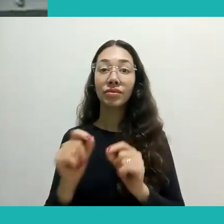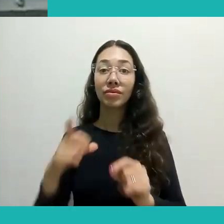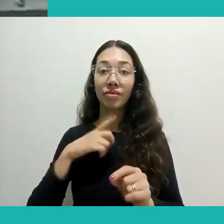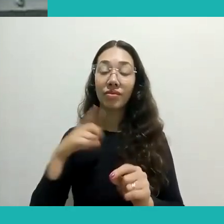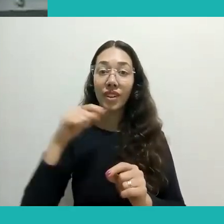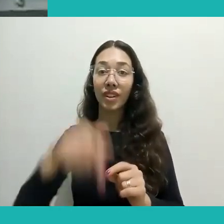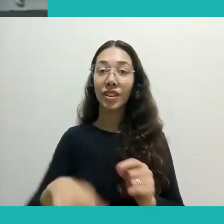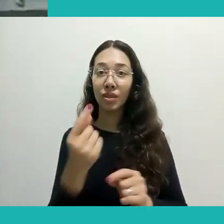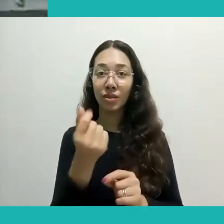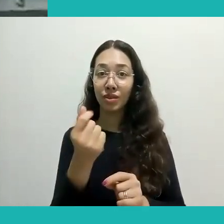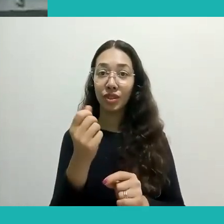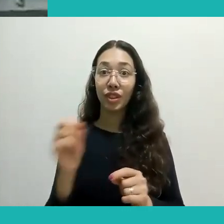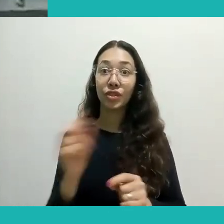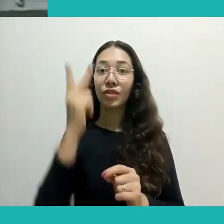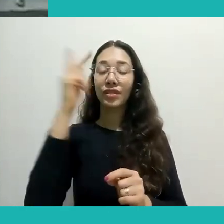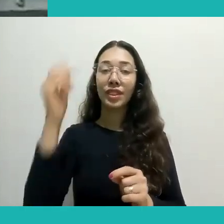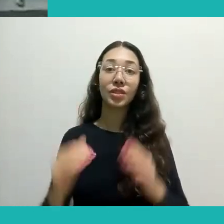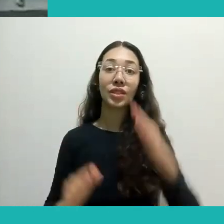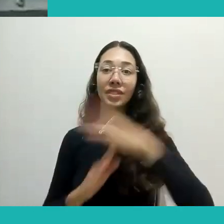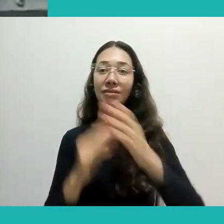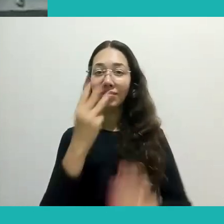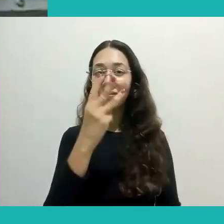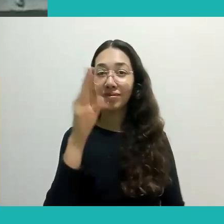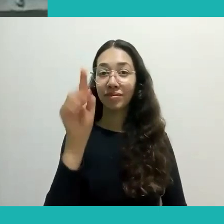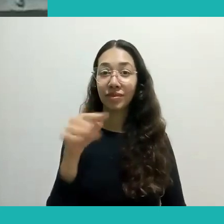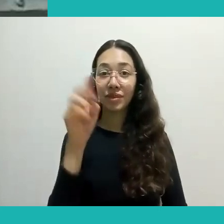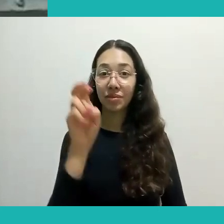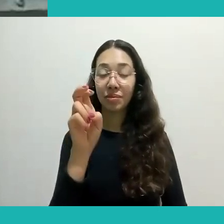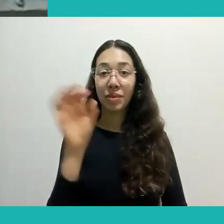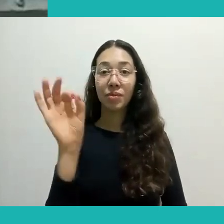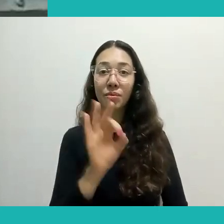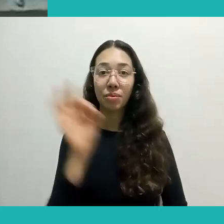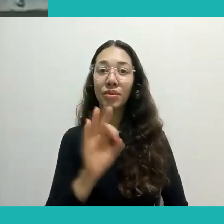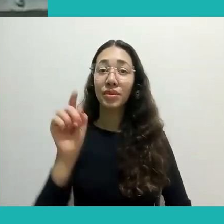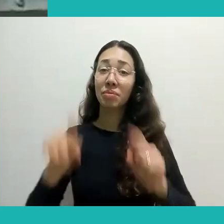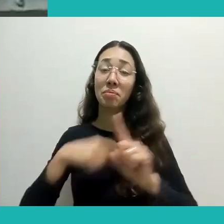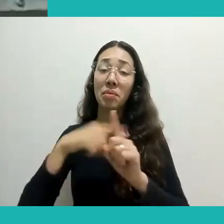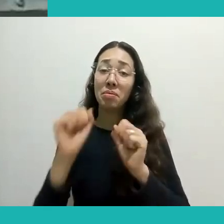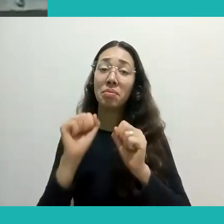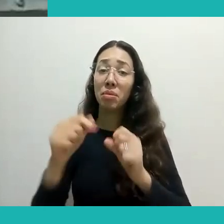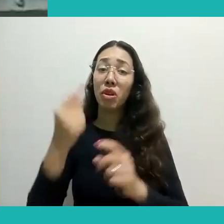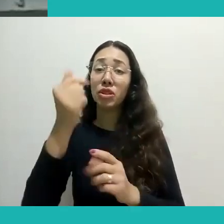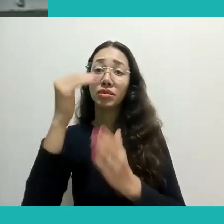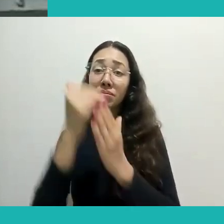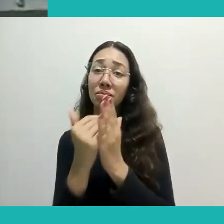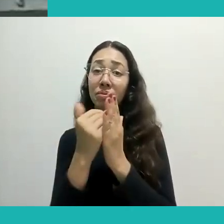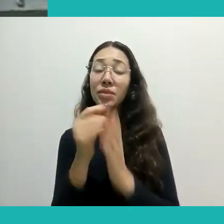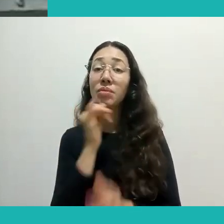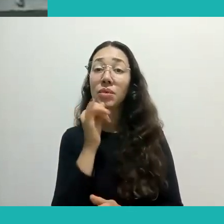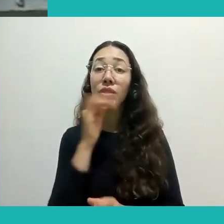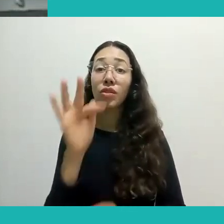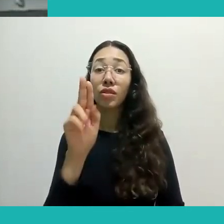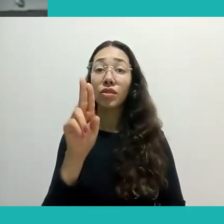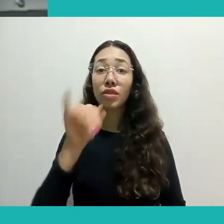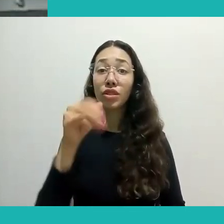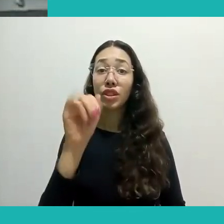valor máximo de até 3,5%, mas na prática pode-se dar a incidência de alíquotas menores. Por exemplo, no FUSMA, a gente